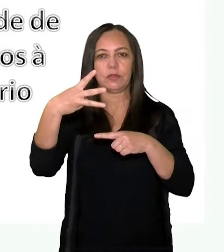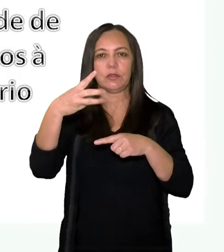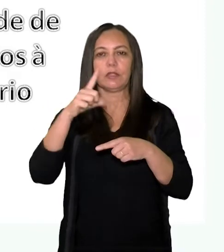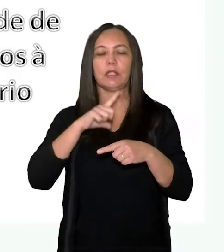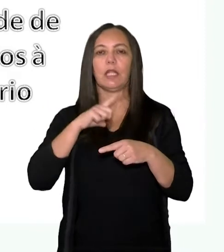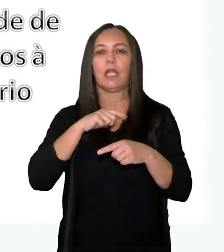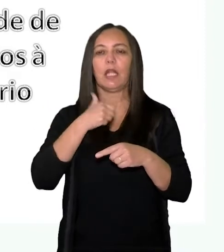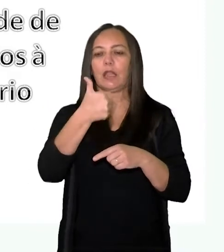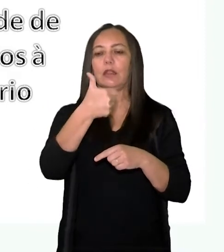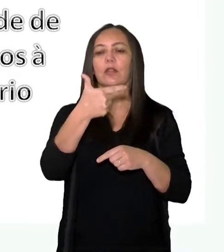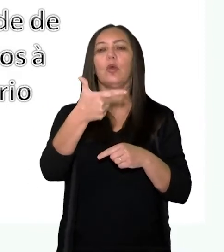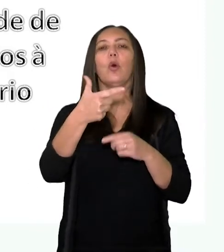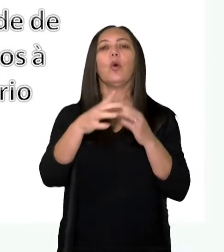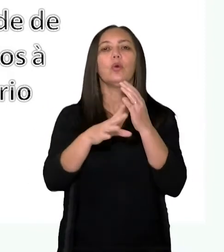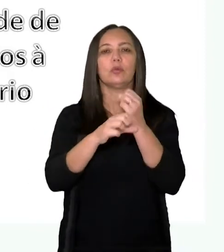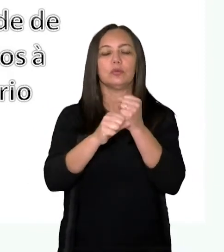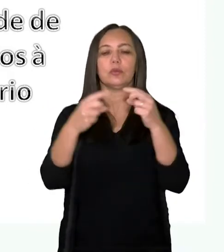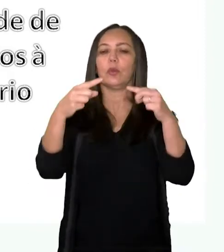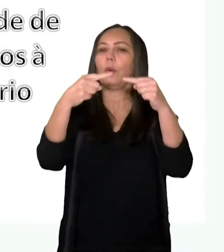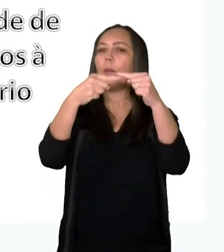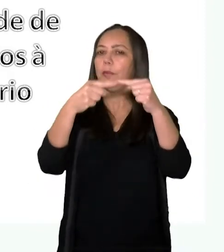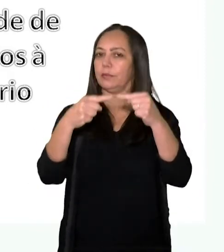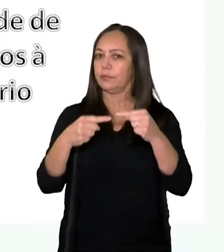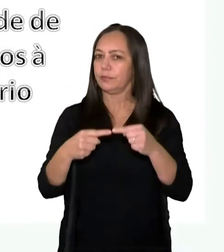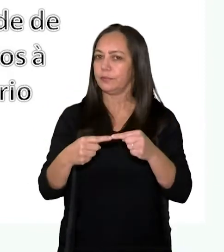tenho 12 combinações.